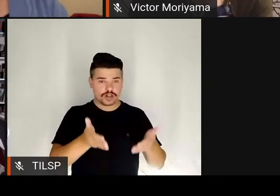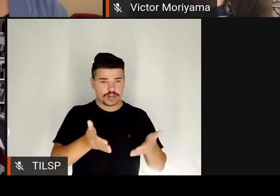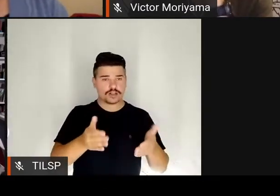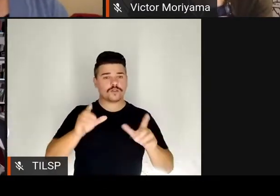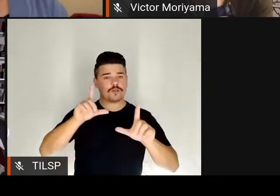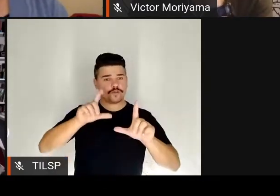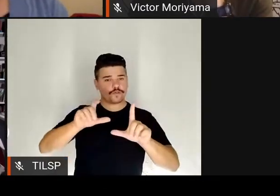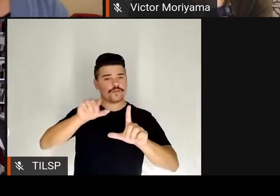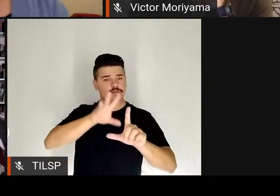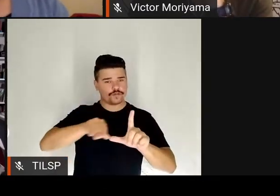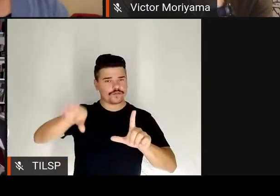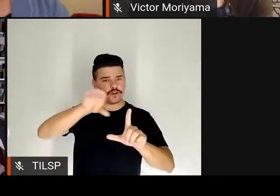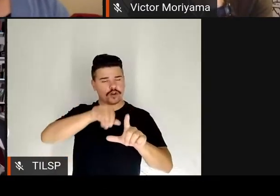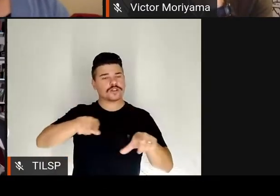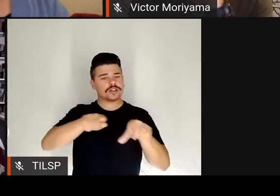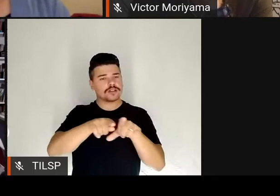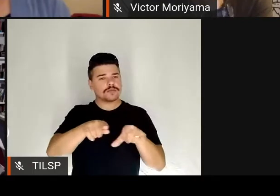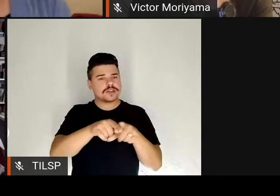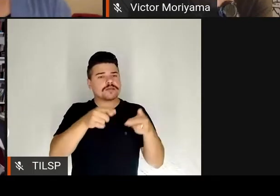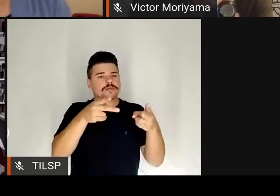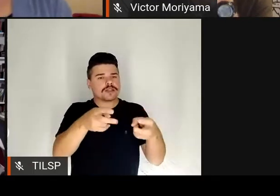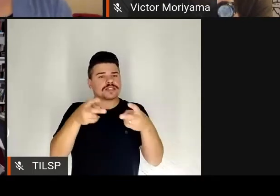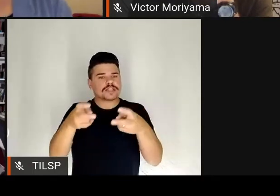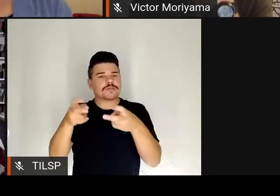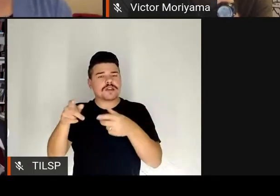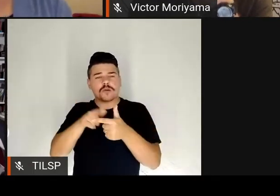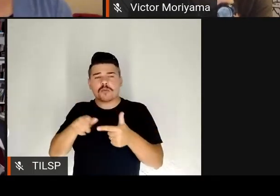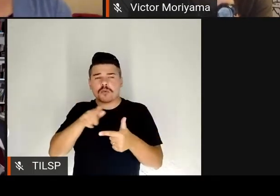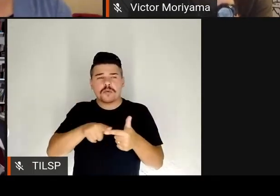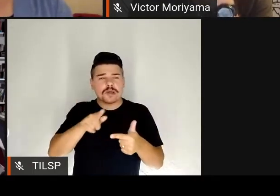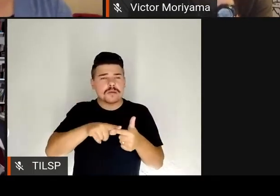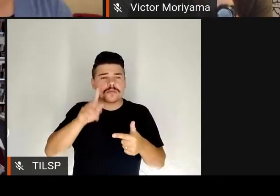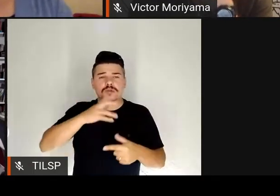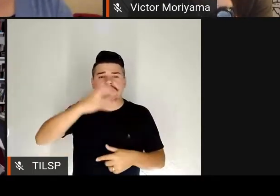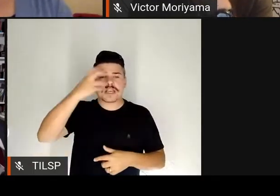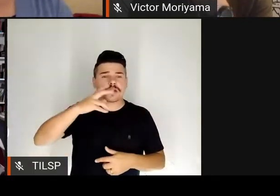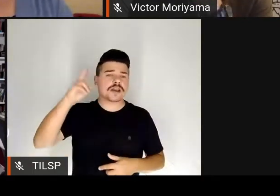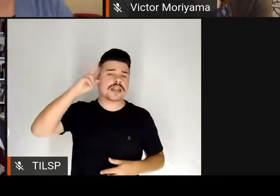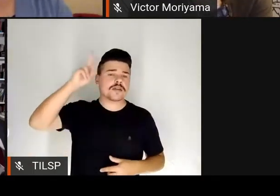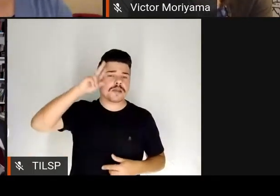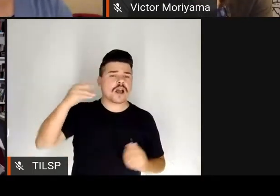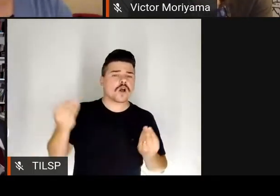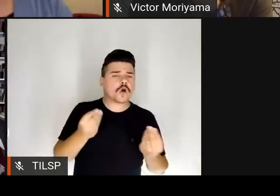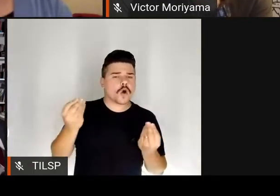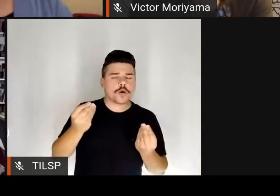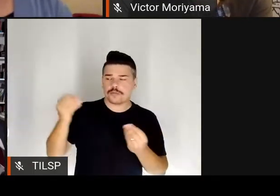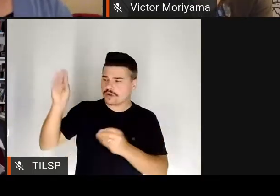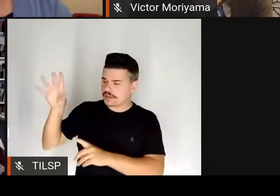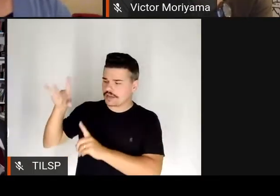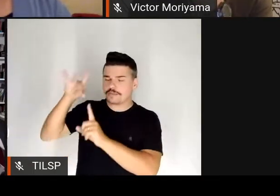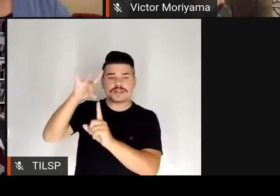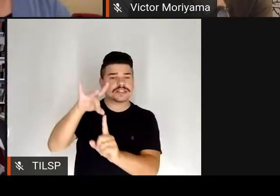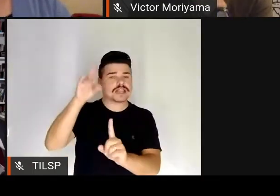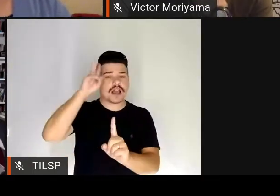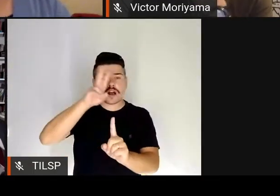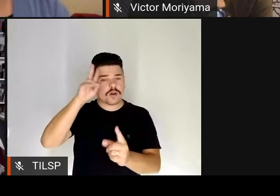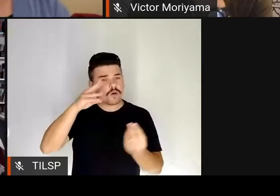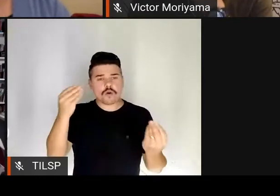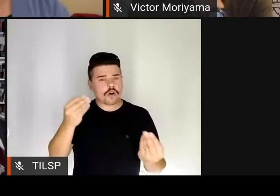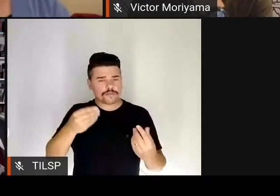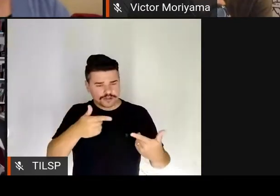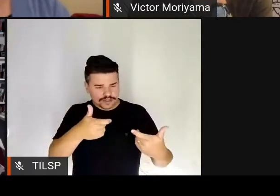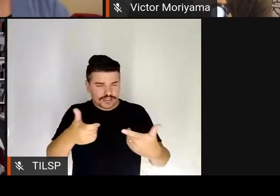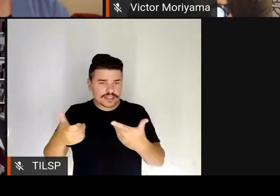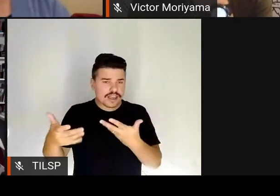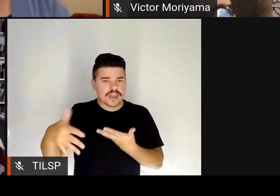se depararam com o problema de como lembrar, de como representar e como lembrar de uma guerra que se torna